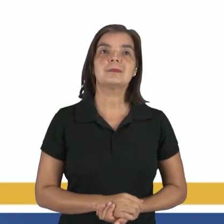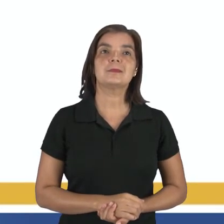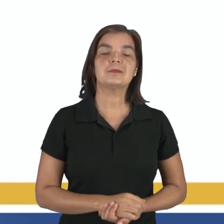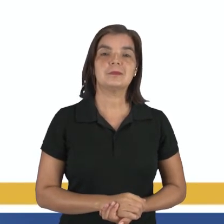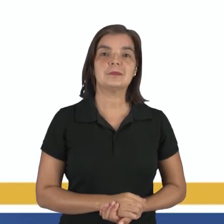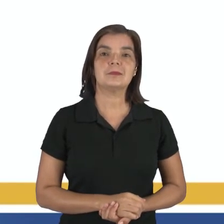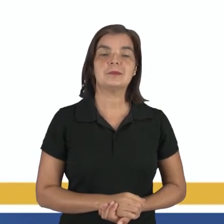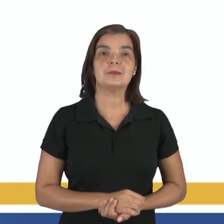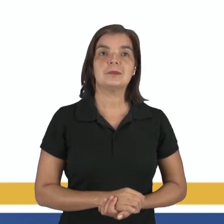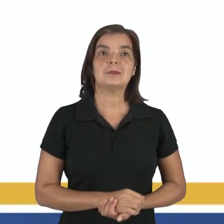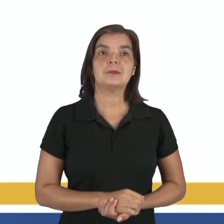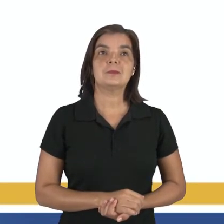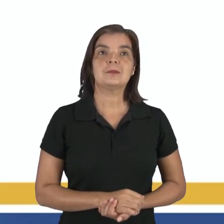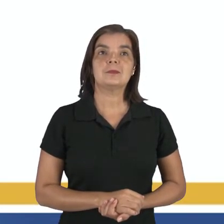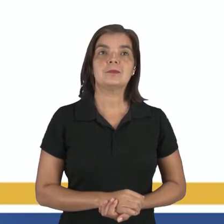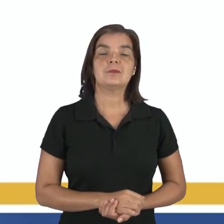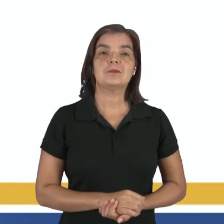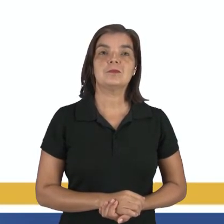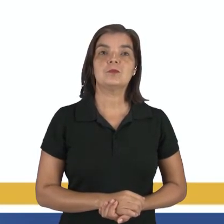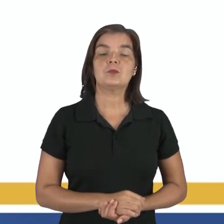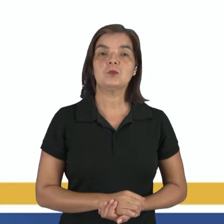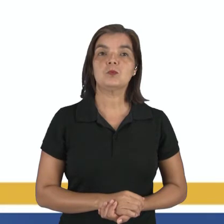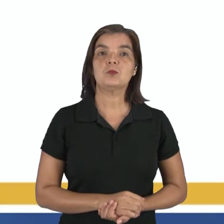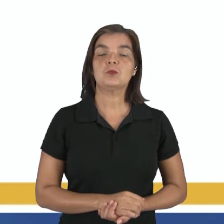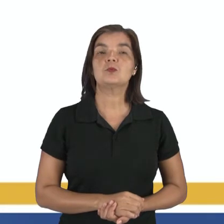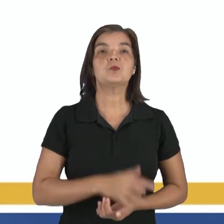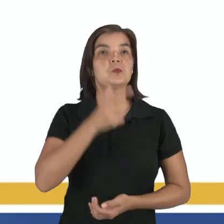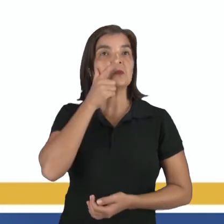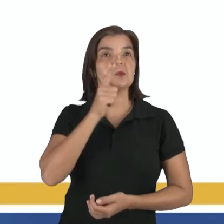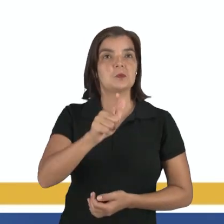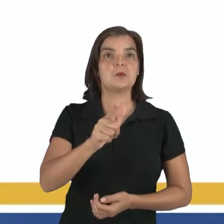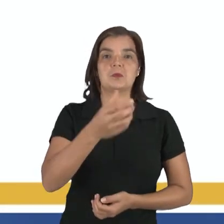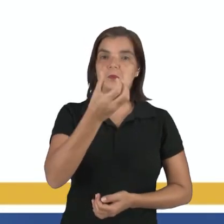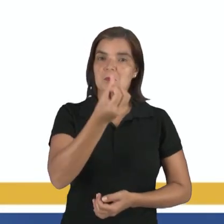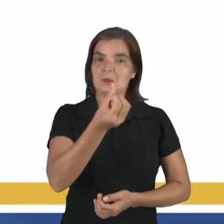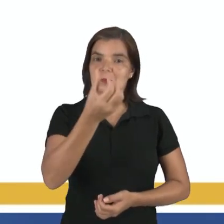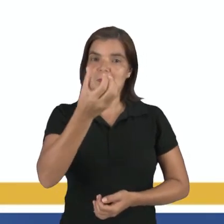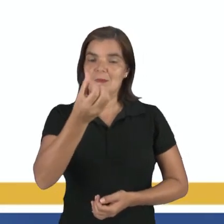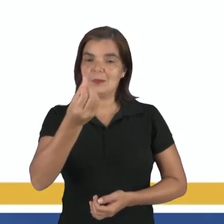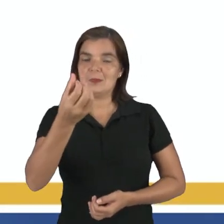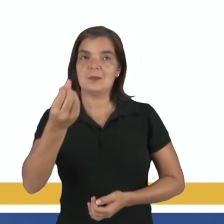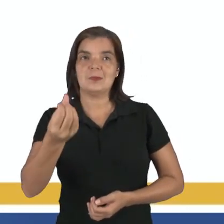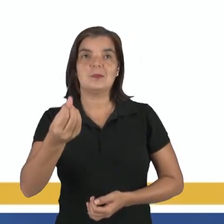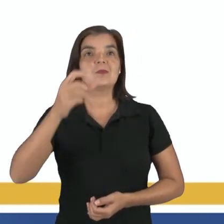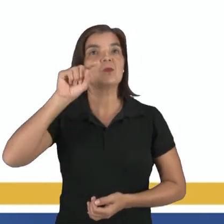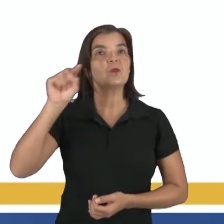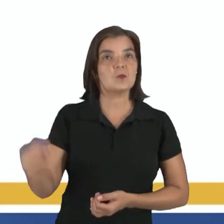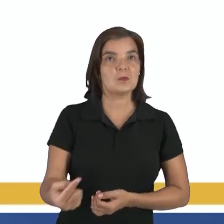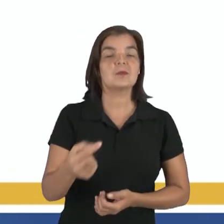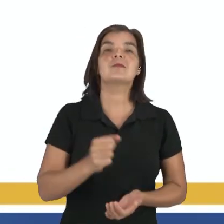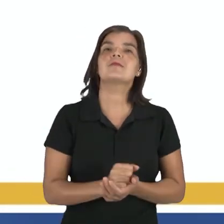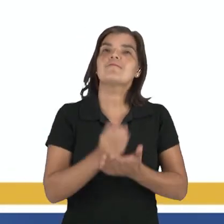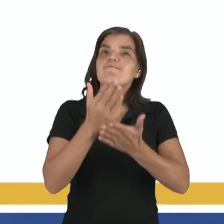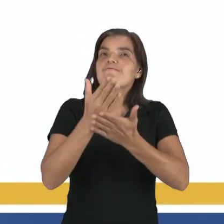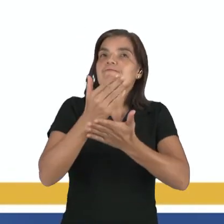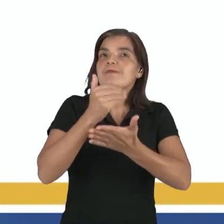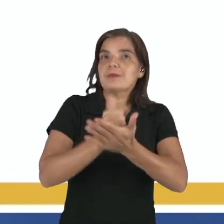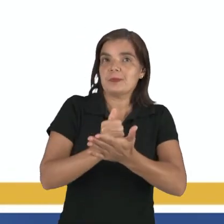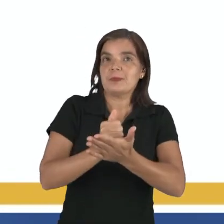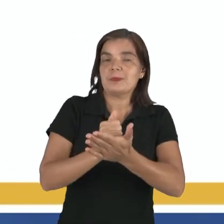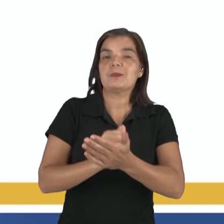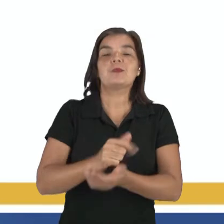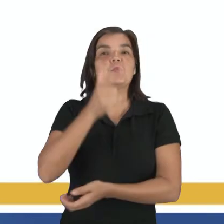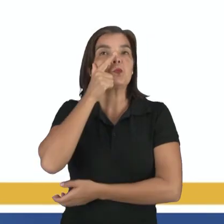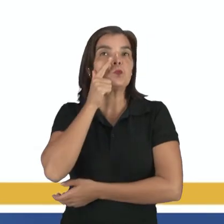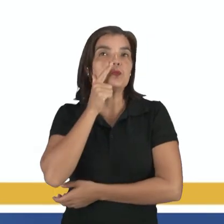e vamos agora exercitando 21 prêmios 600 mil vai ser